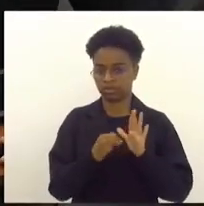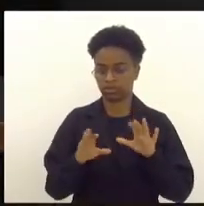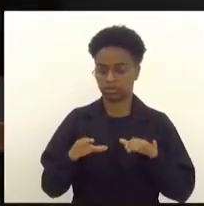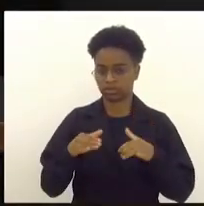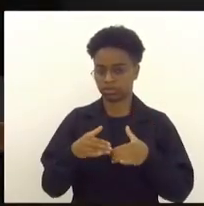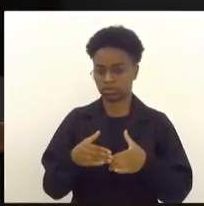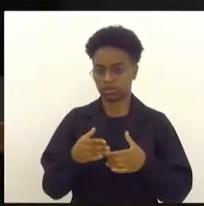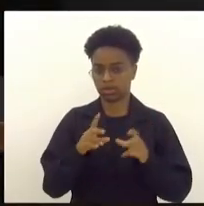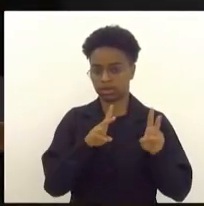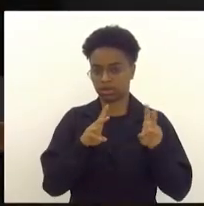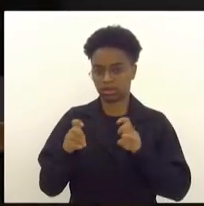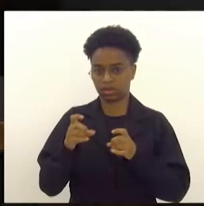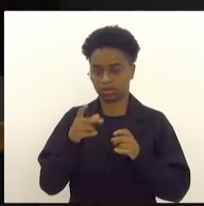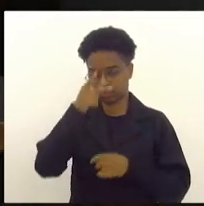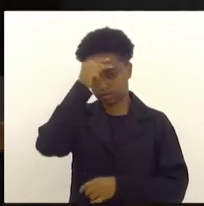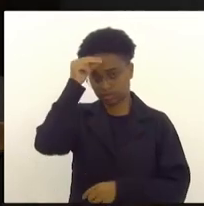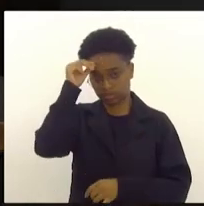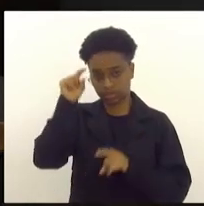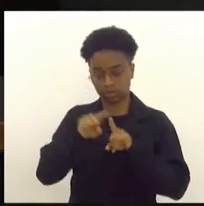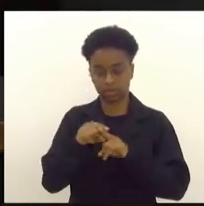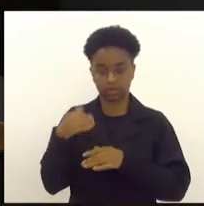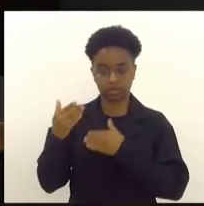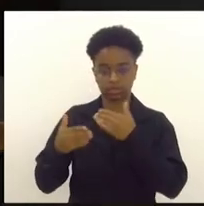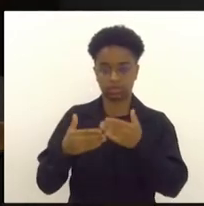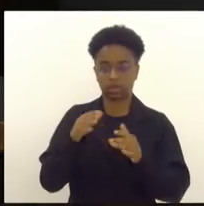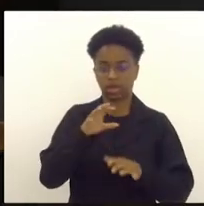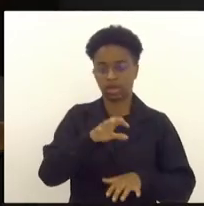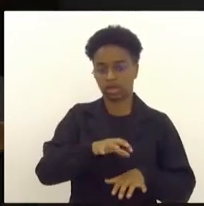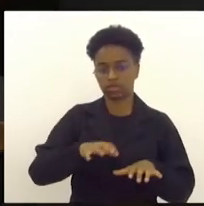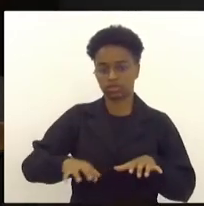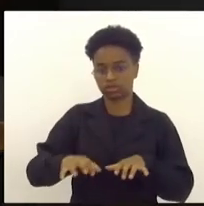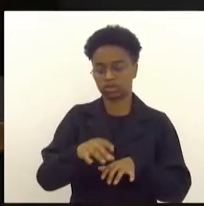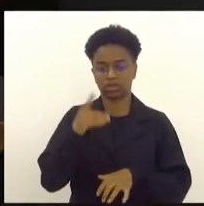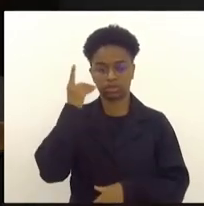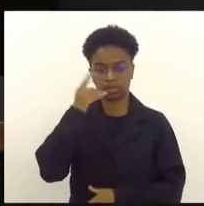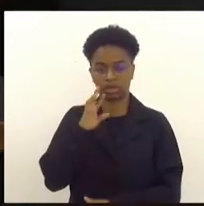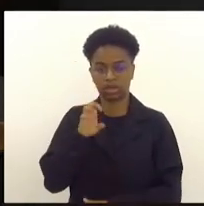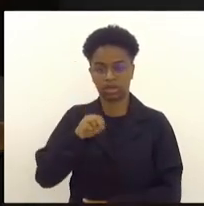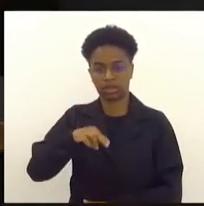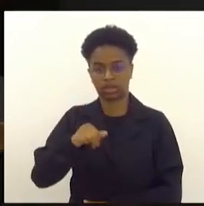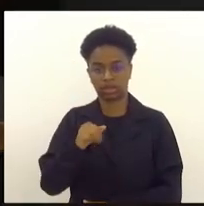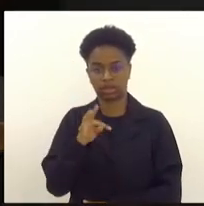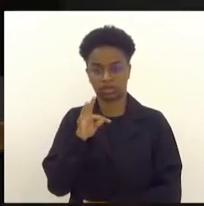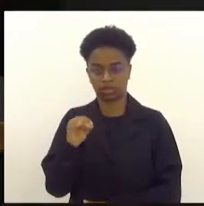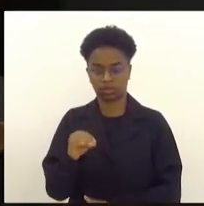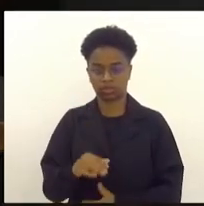de assuntos municipais de desenvolvimento Regional Deputado Renato Machado